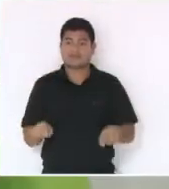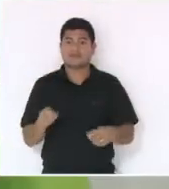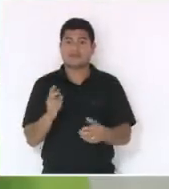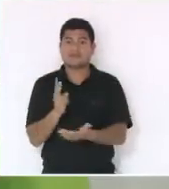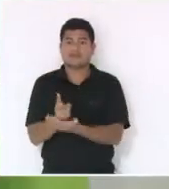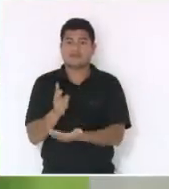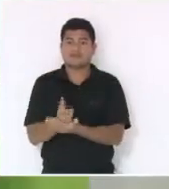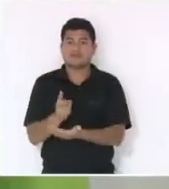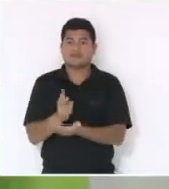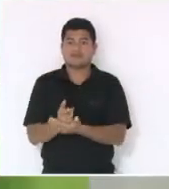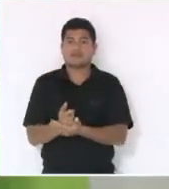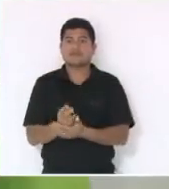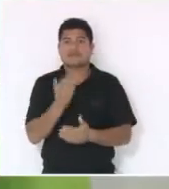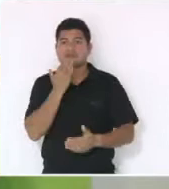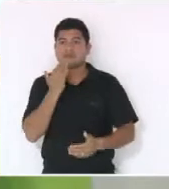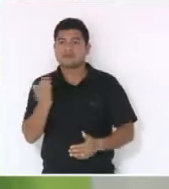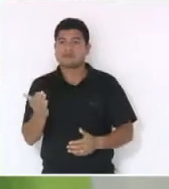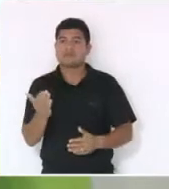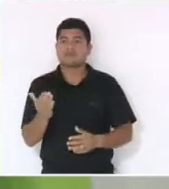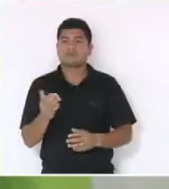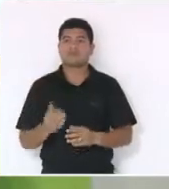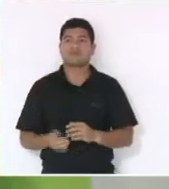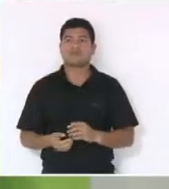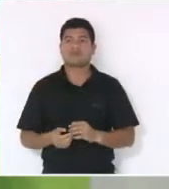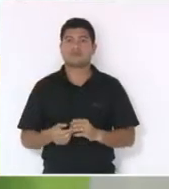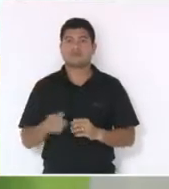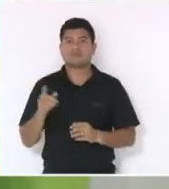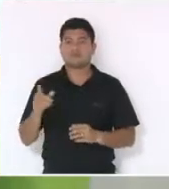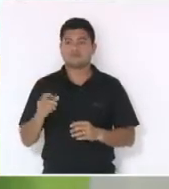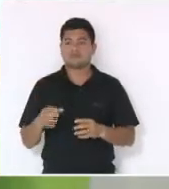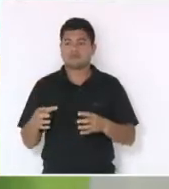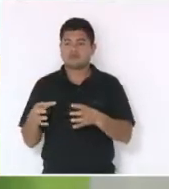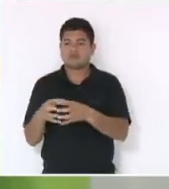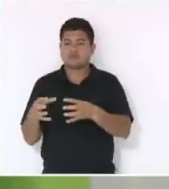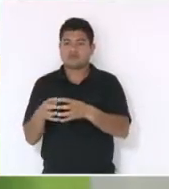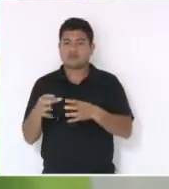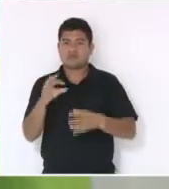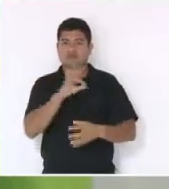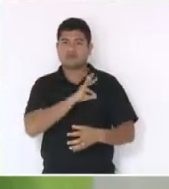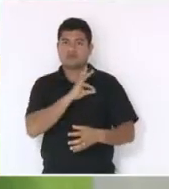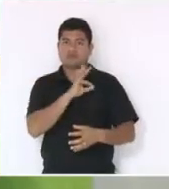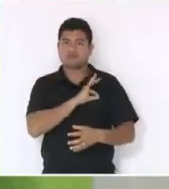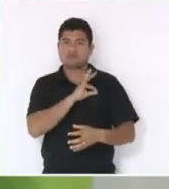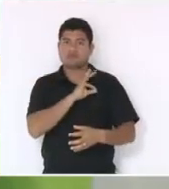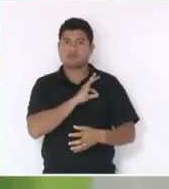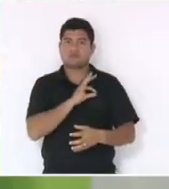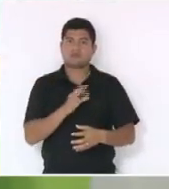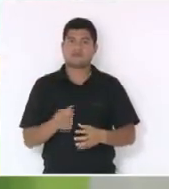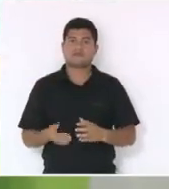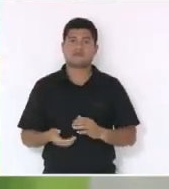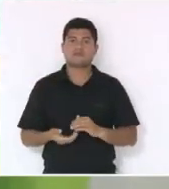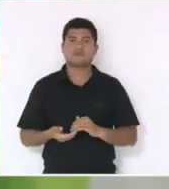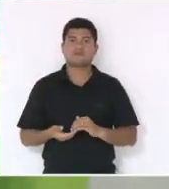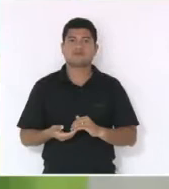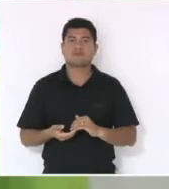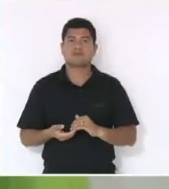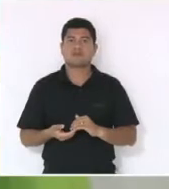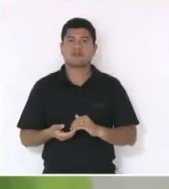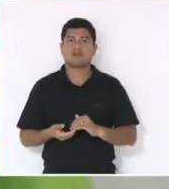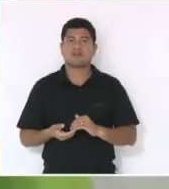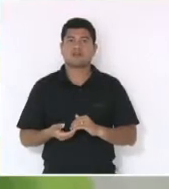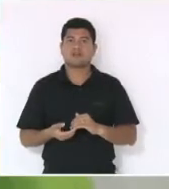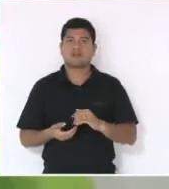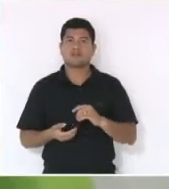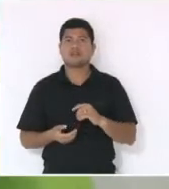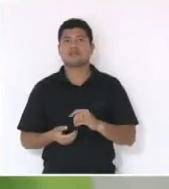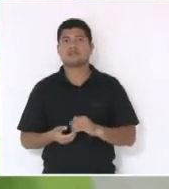estão solicitando. A Academia da Polícia Civil agora está com um